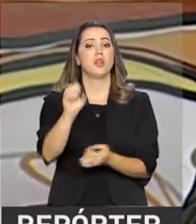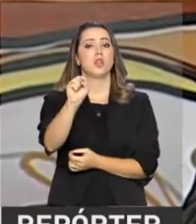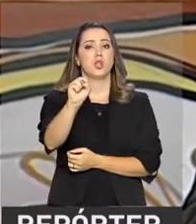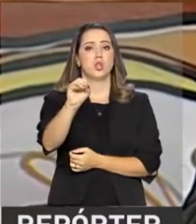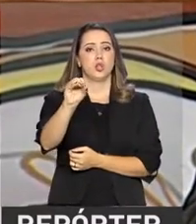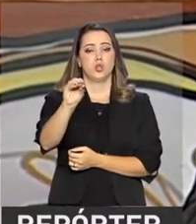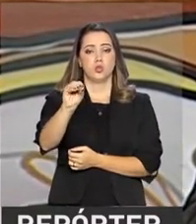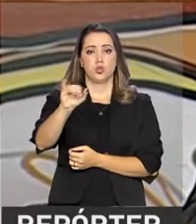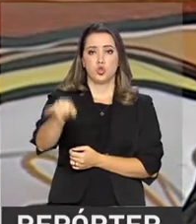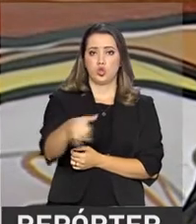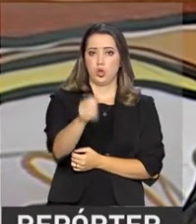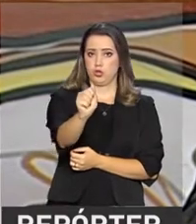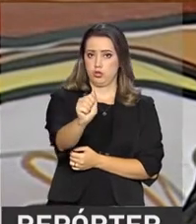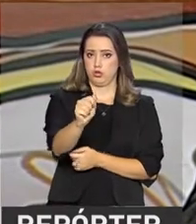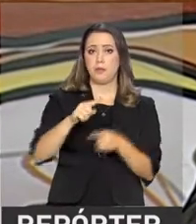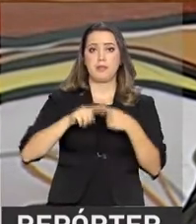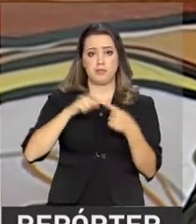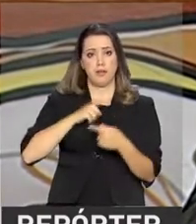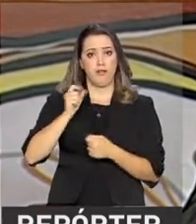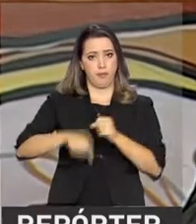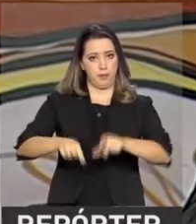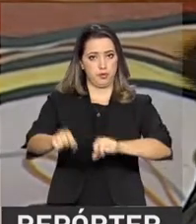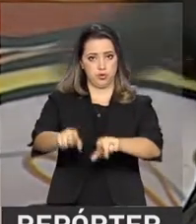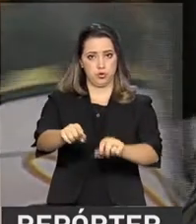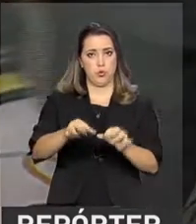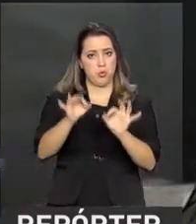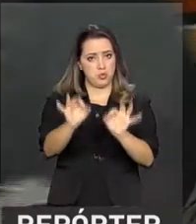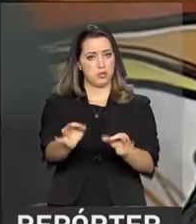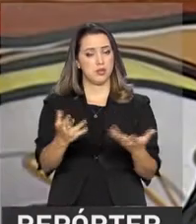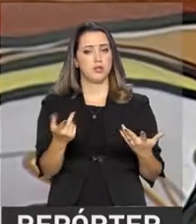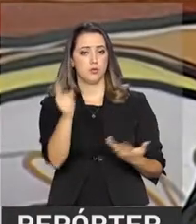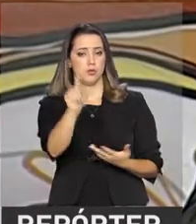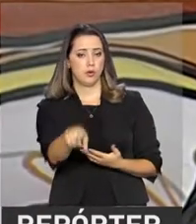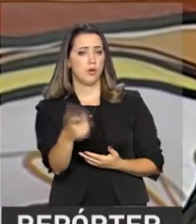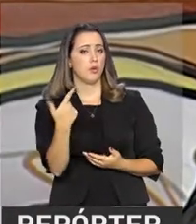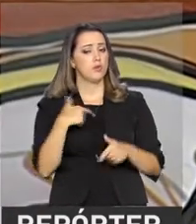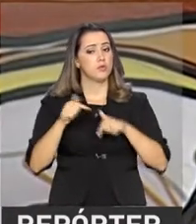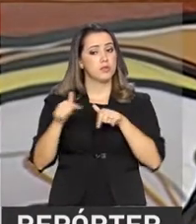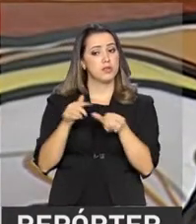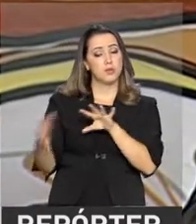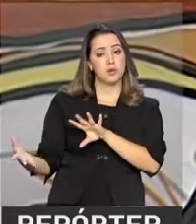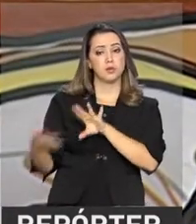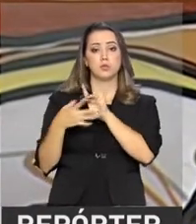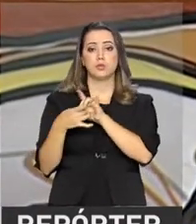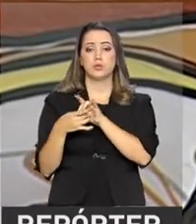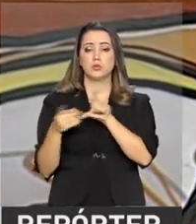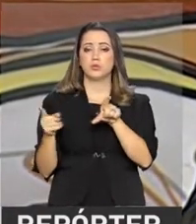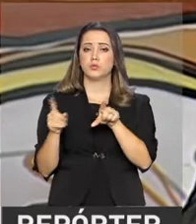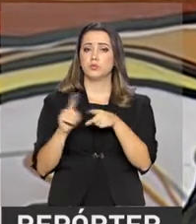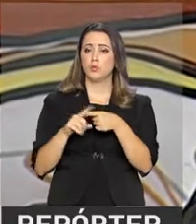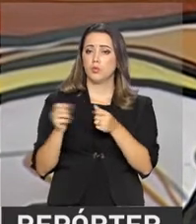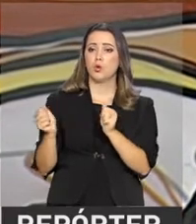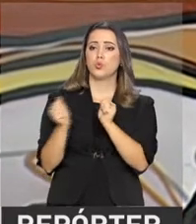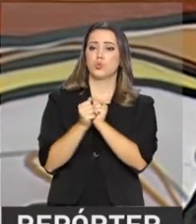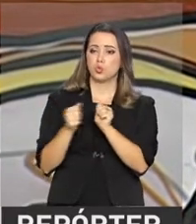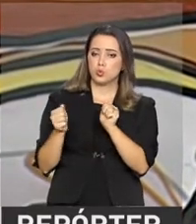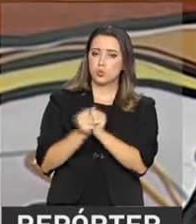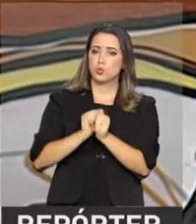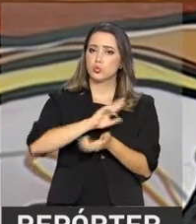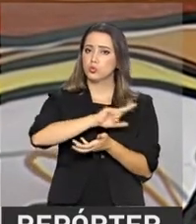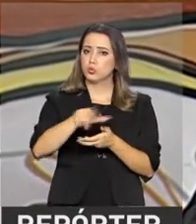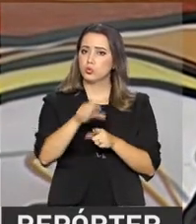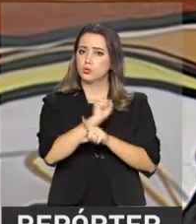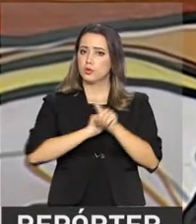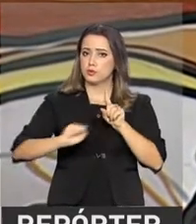é uma é uma é uma ação digamos assim de conjunto que a